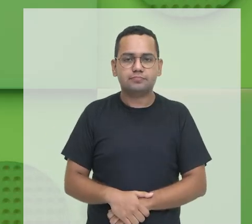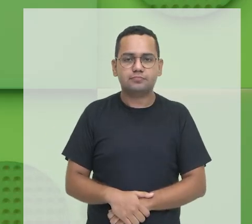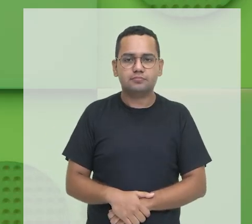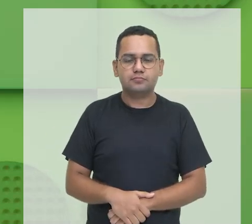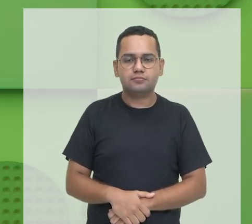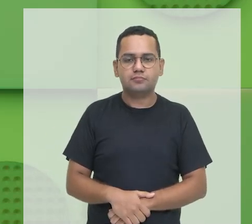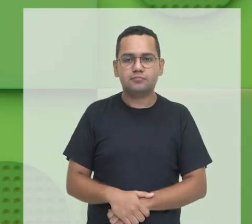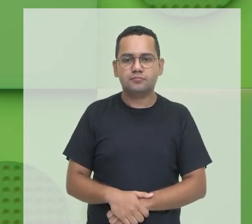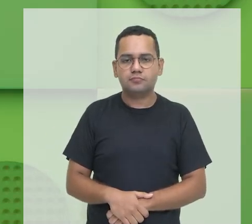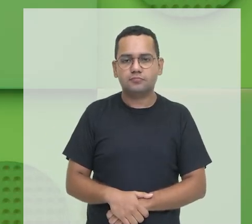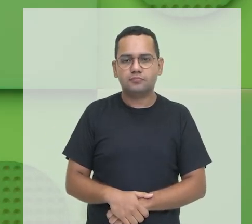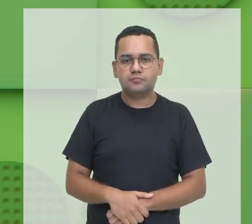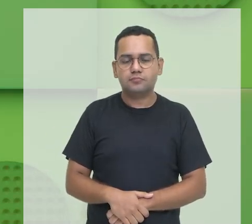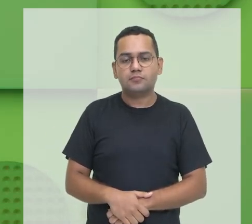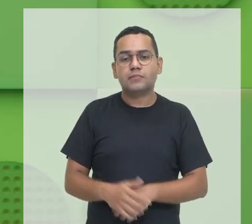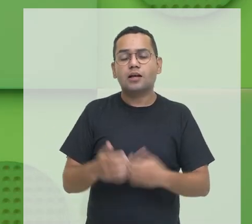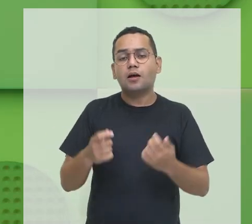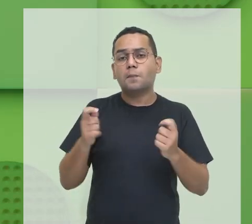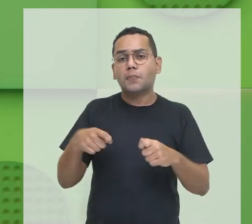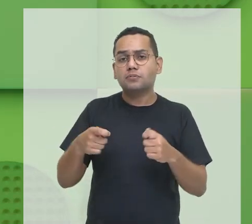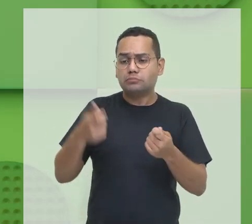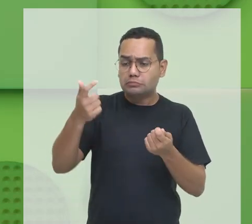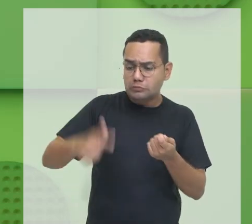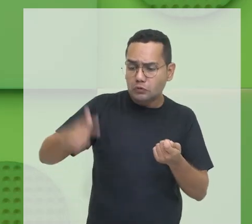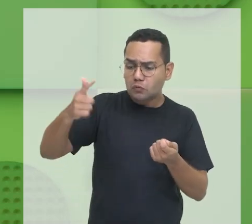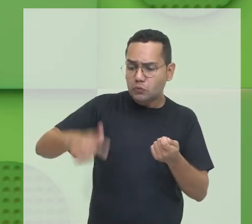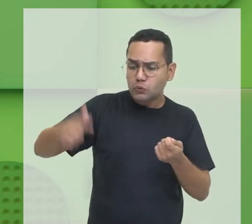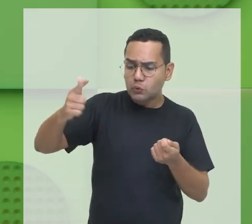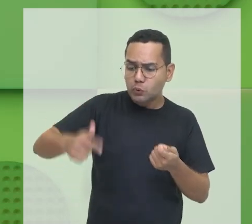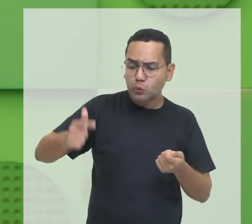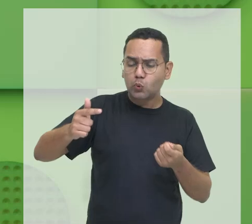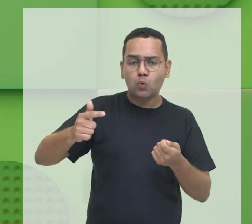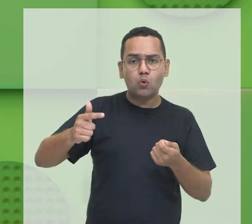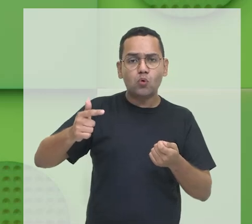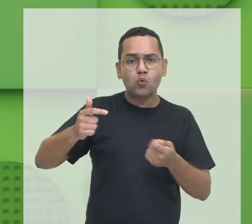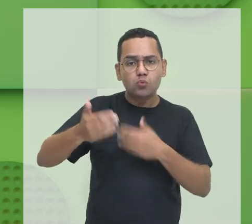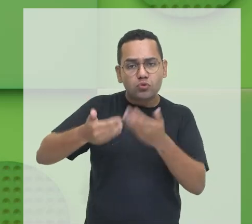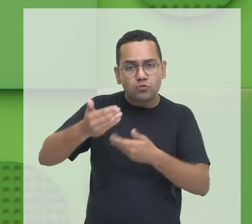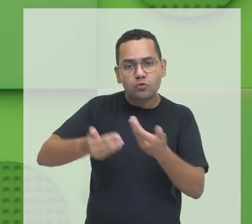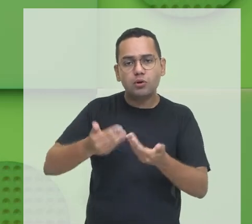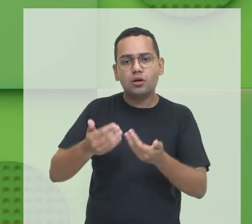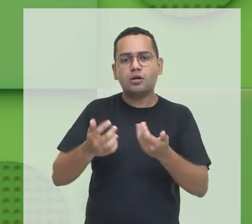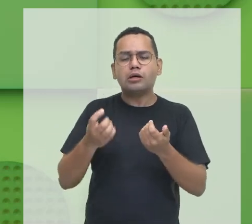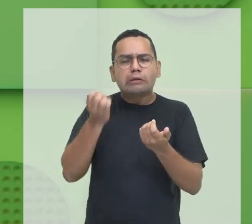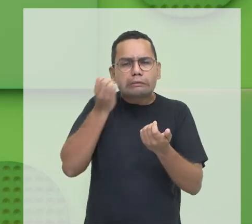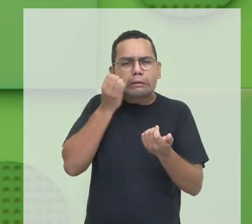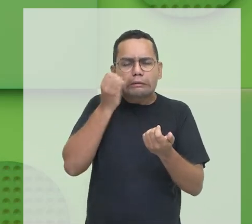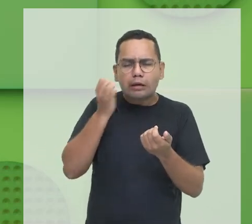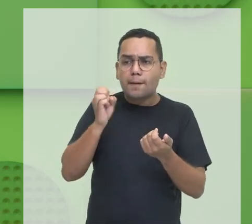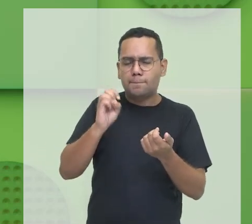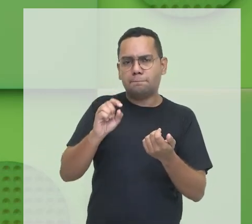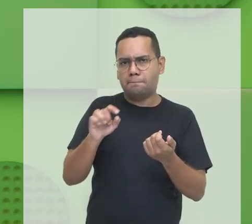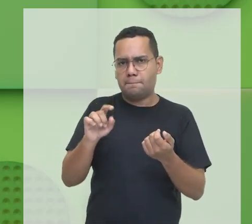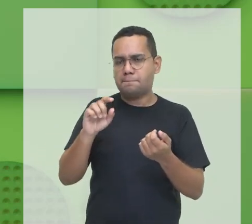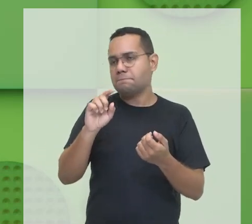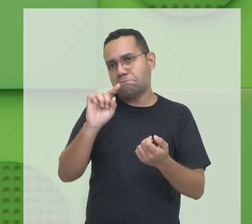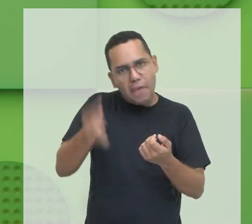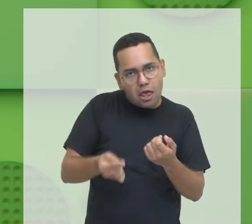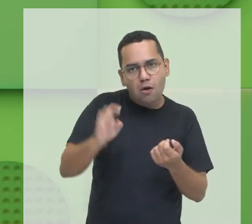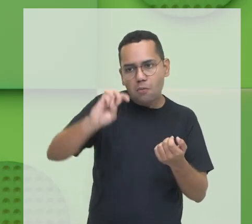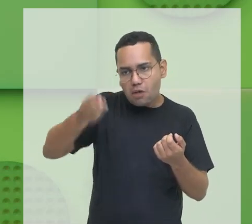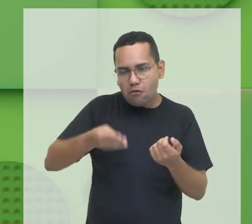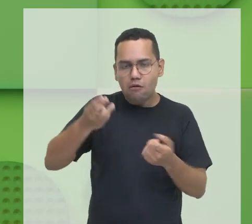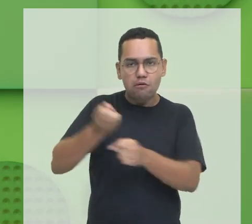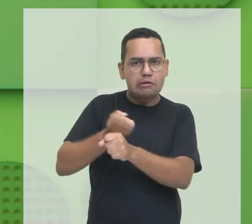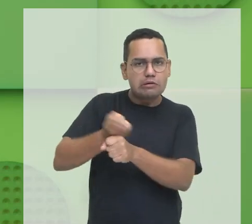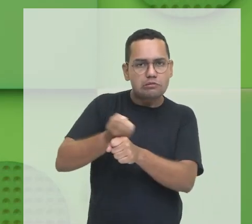de existir, né? E vai passar por um processo de novo até que depois de milhões e milhões de anos possa iniciar